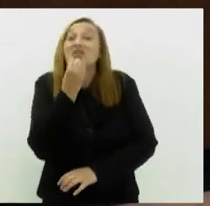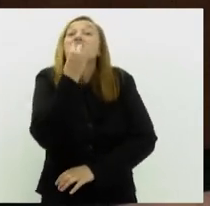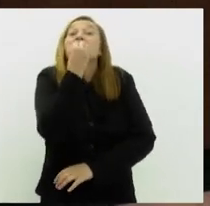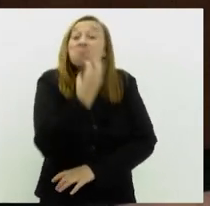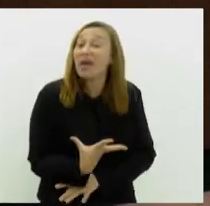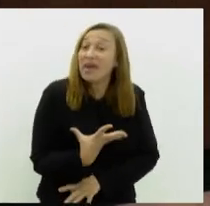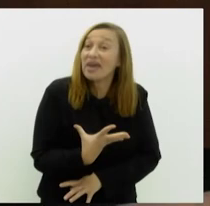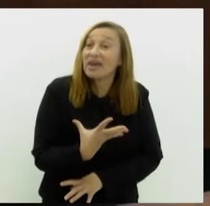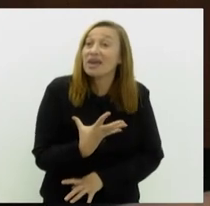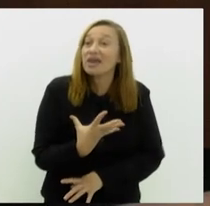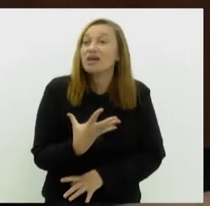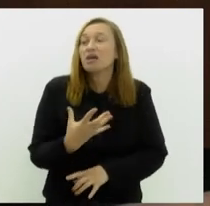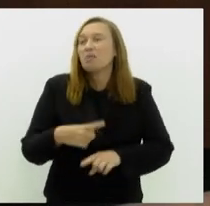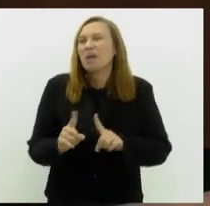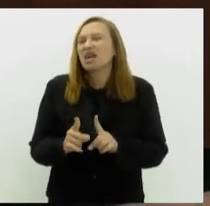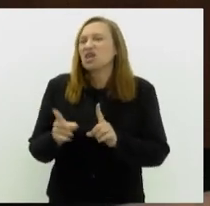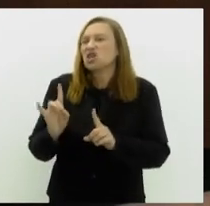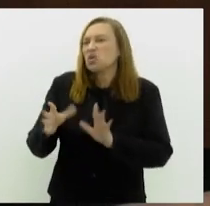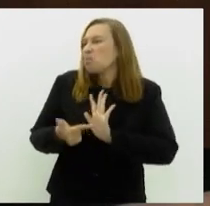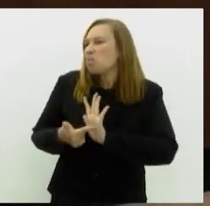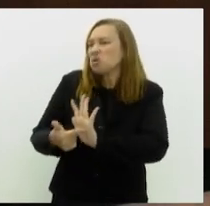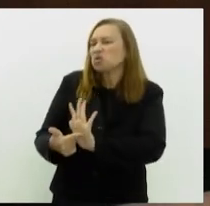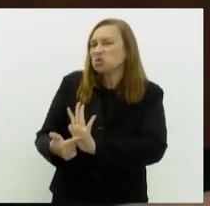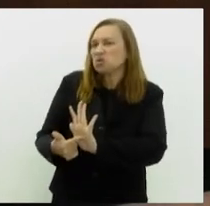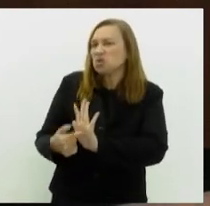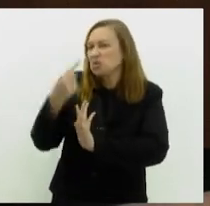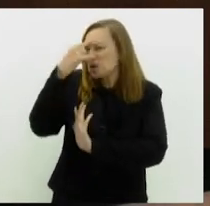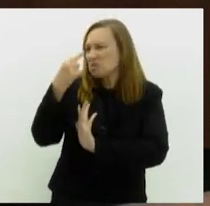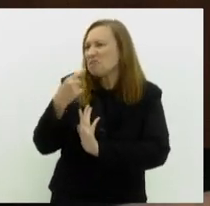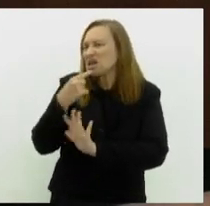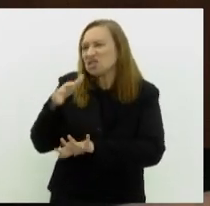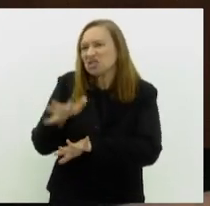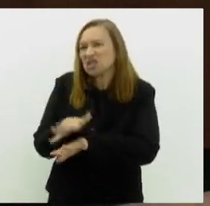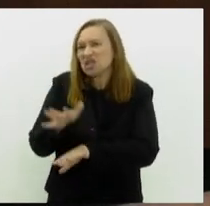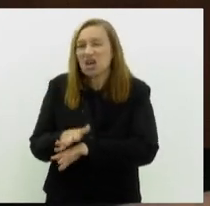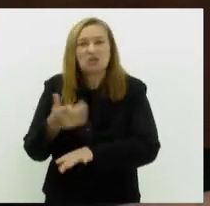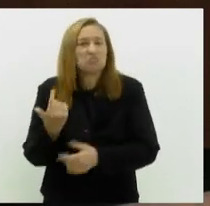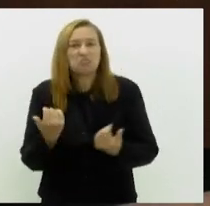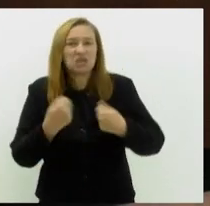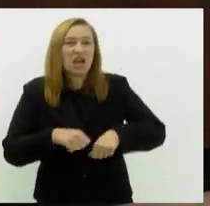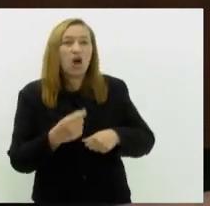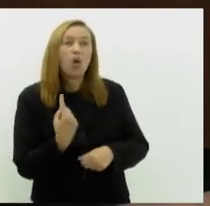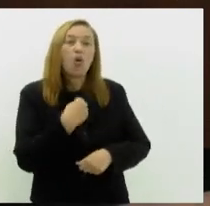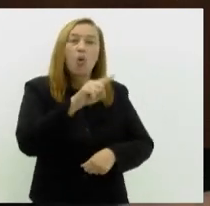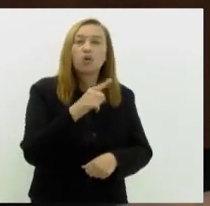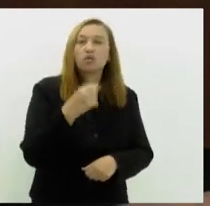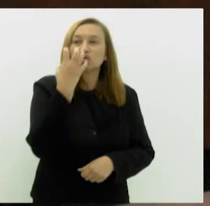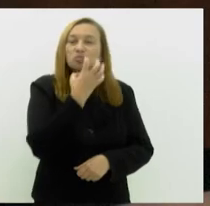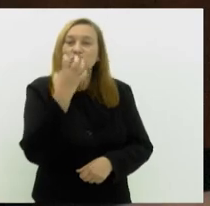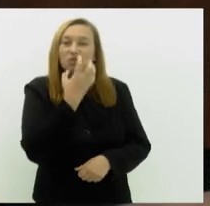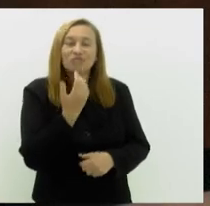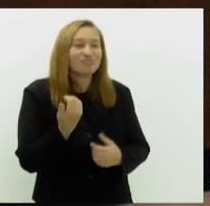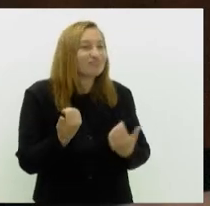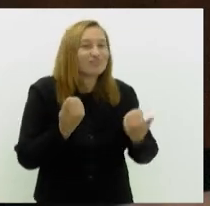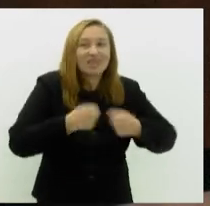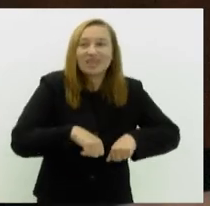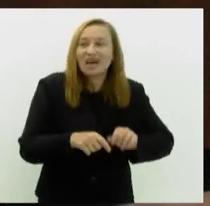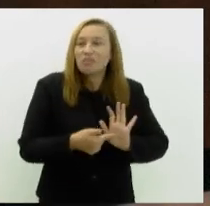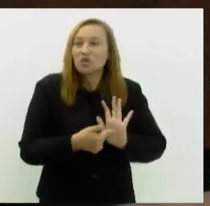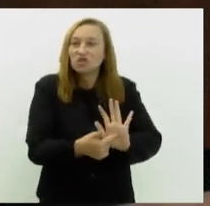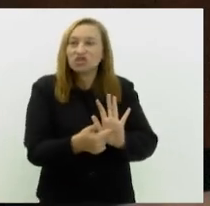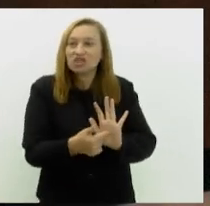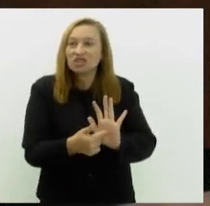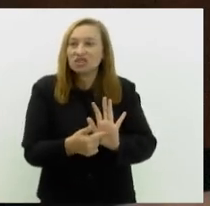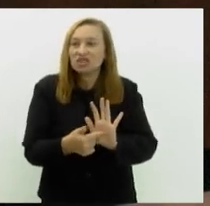grandioso, e eu tenho certeza que outros músicos não precisavam mostrar a sua grandiosidade, por exemplo,